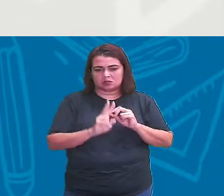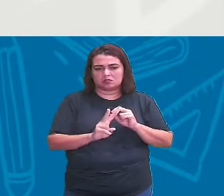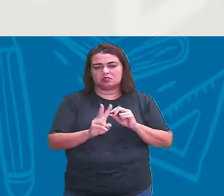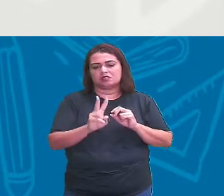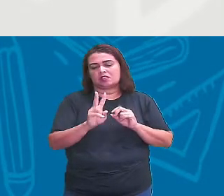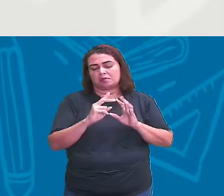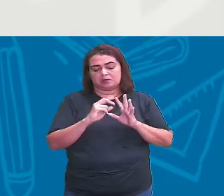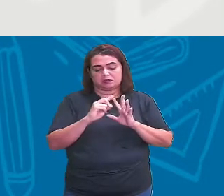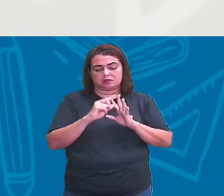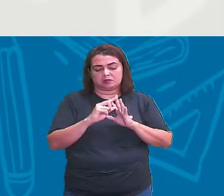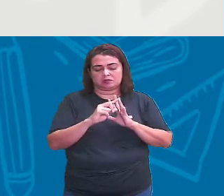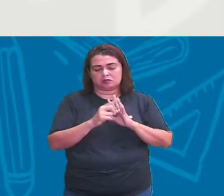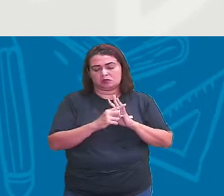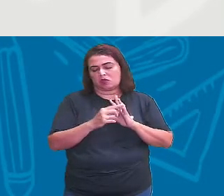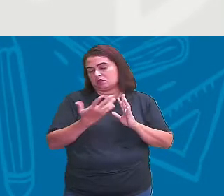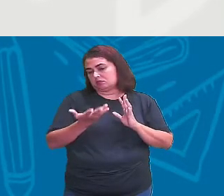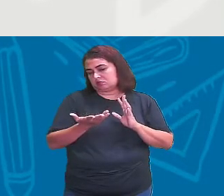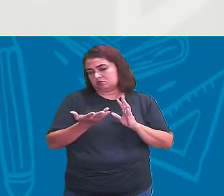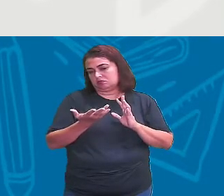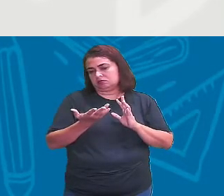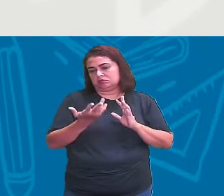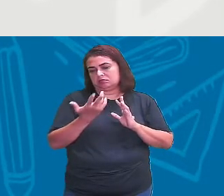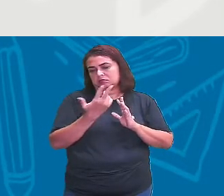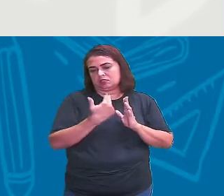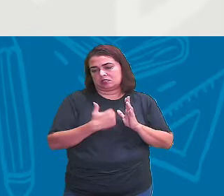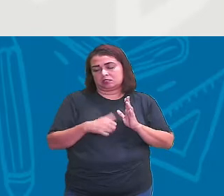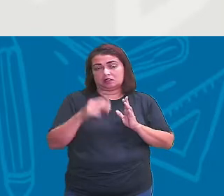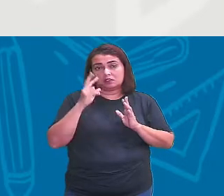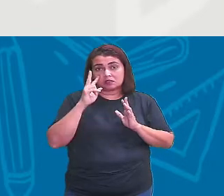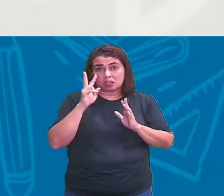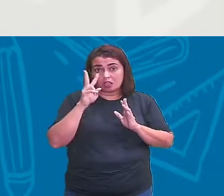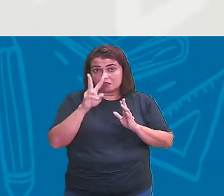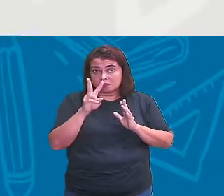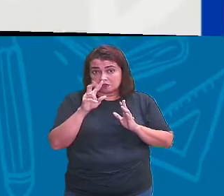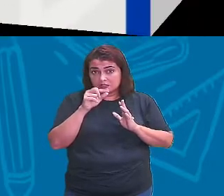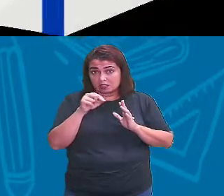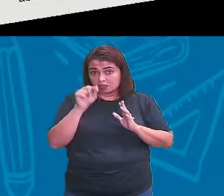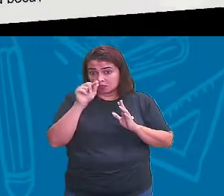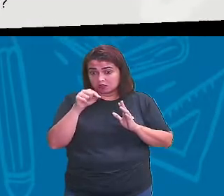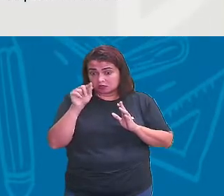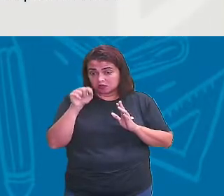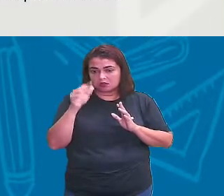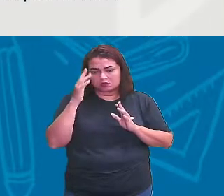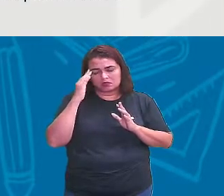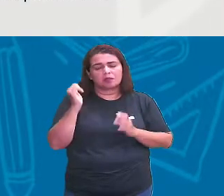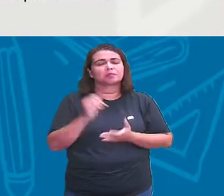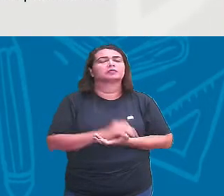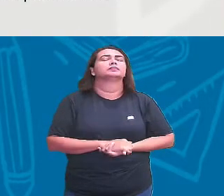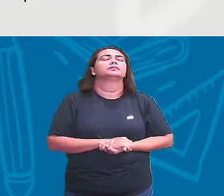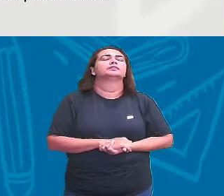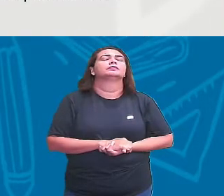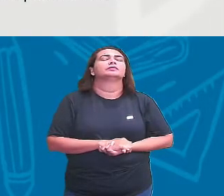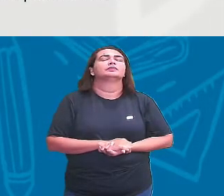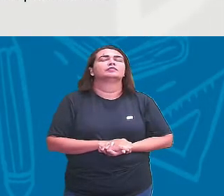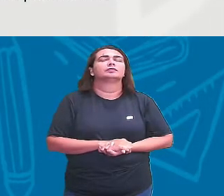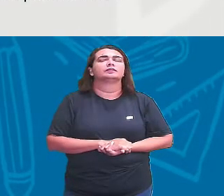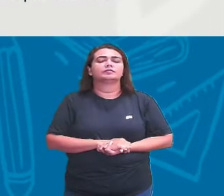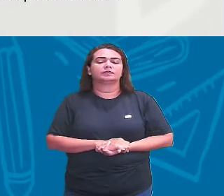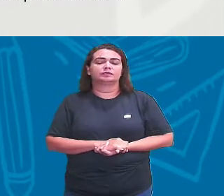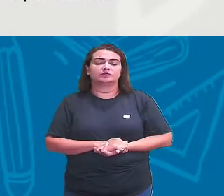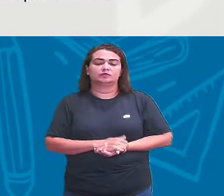um desses quatro formatos, tá bom? Então, agora, quando você vê, você já sabe identificar que é a letra U. Agora a gente